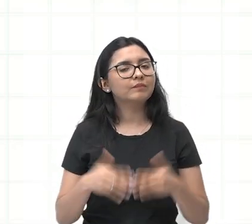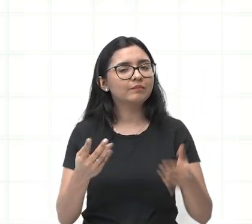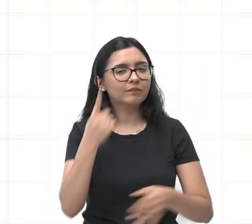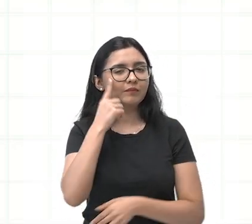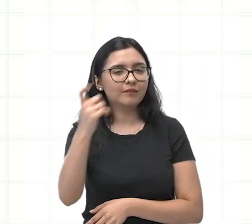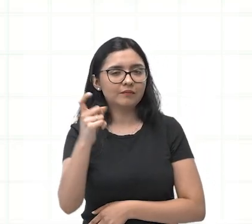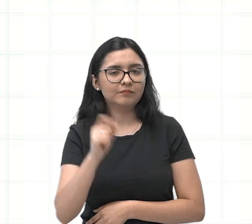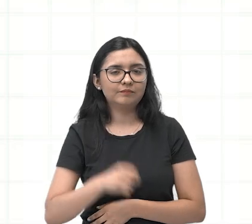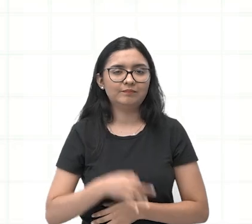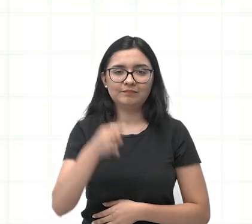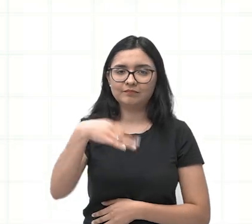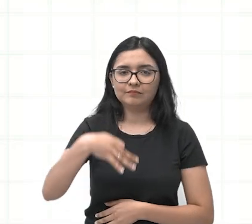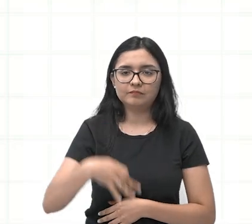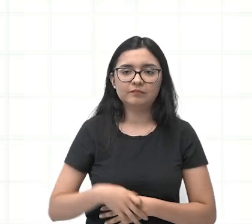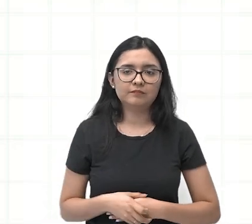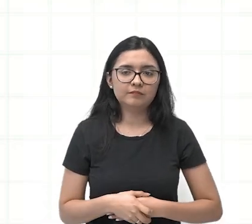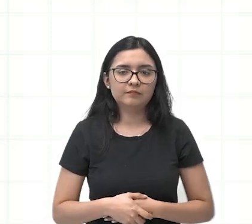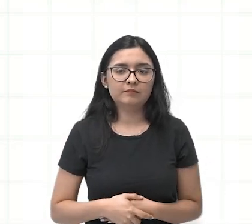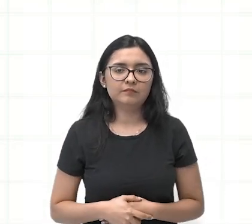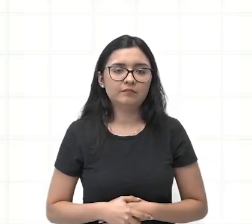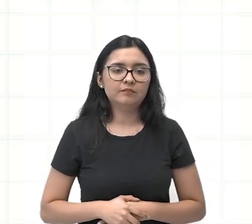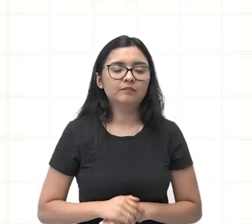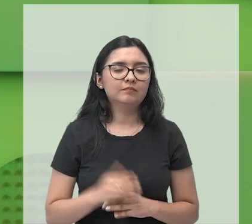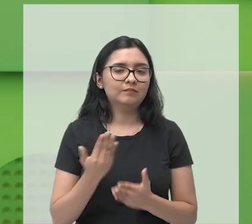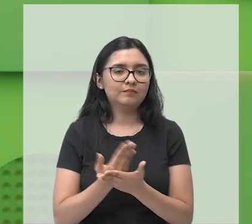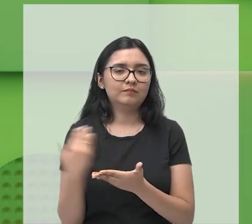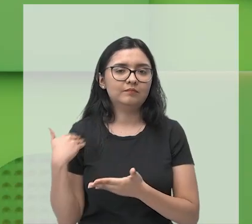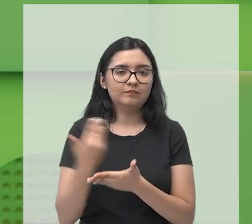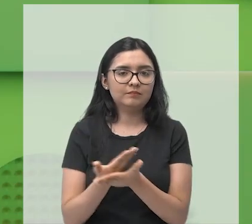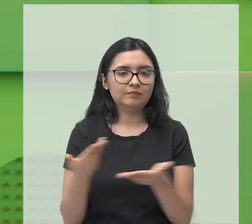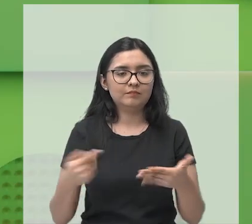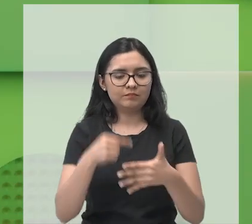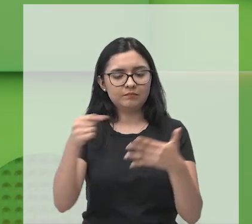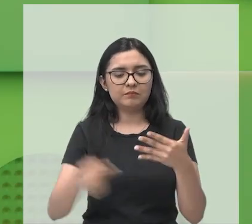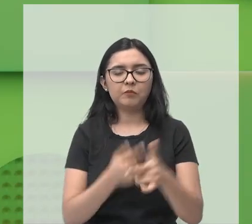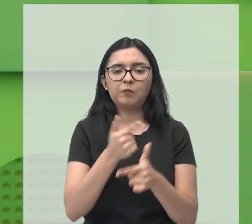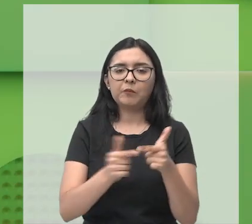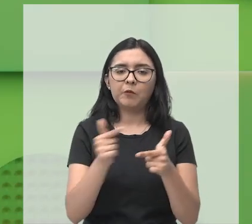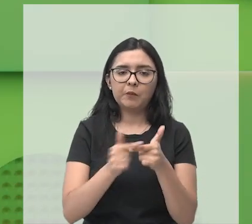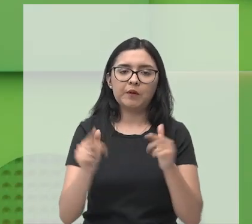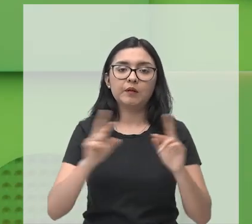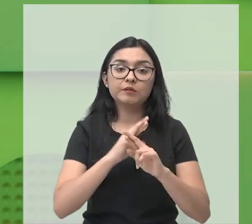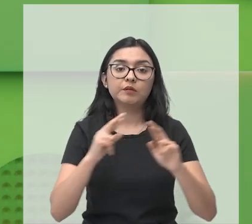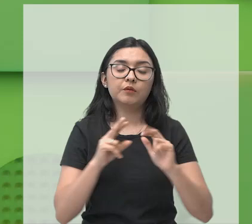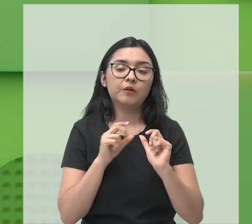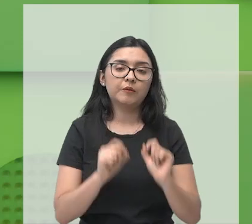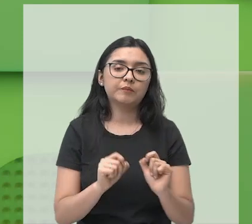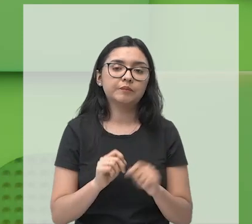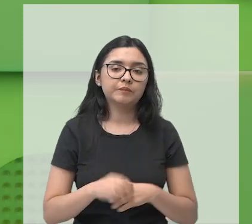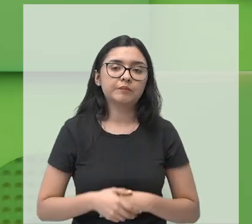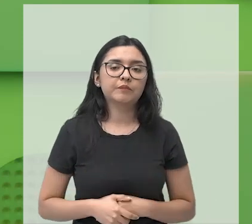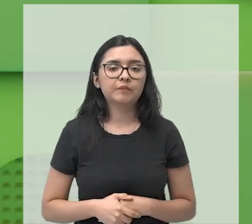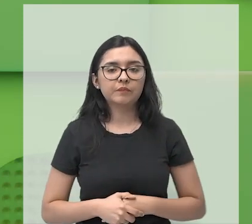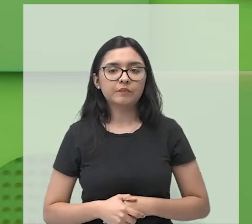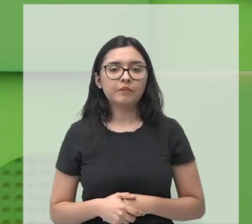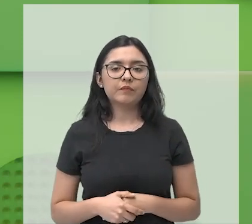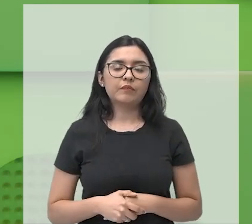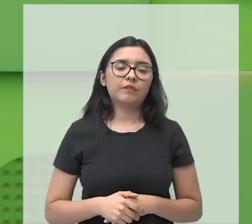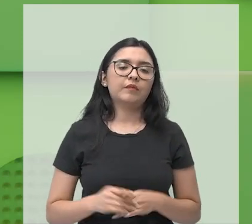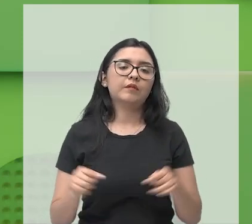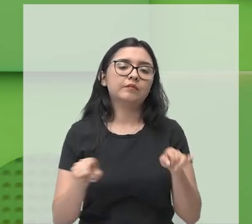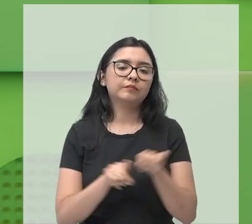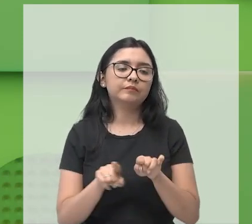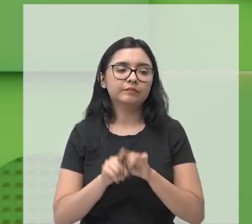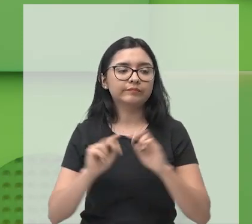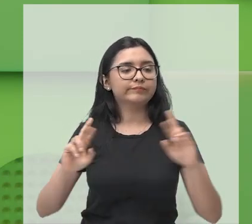que interessante isso aí, né? Nós vimos até aqui esses problemas relacionados à refração, que